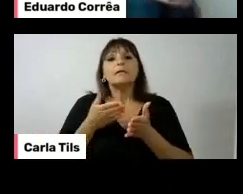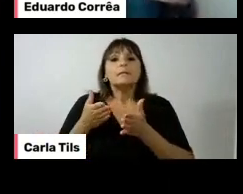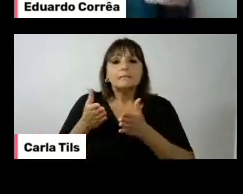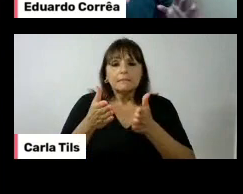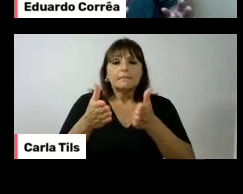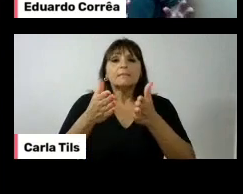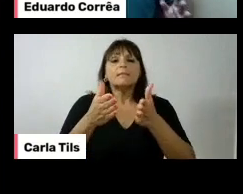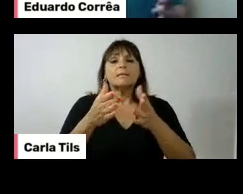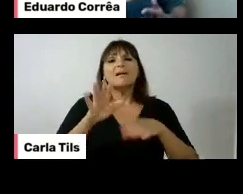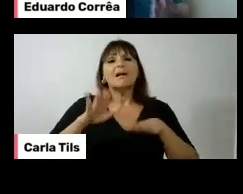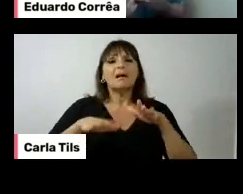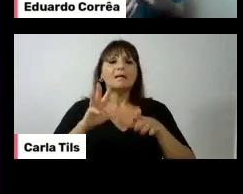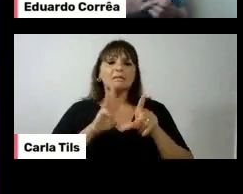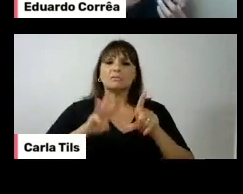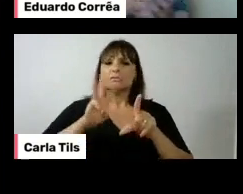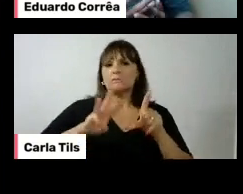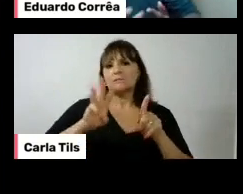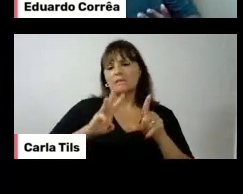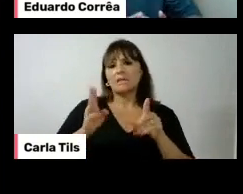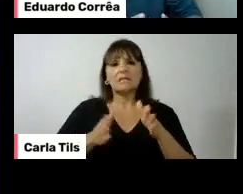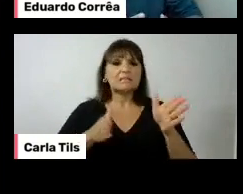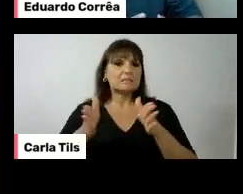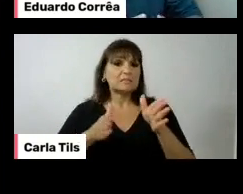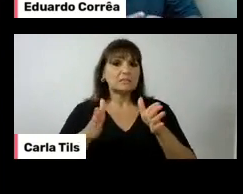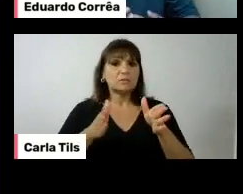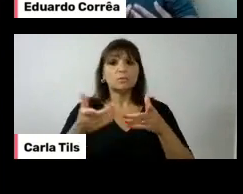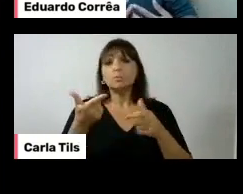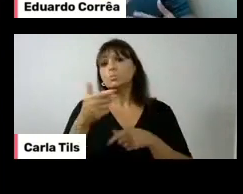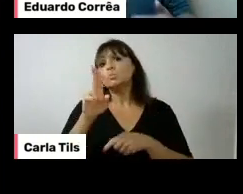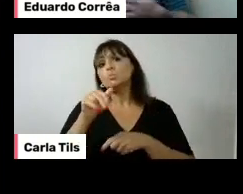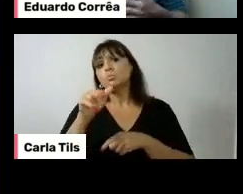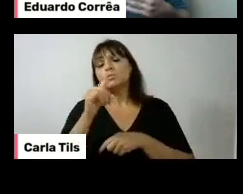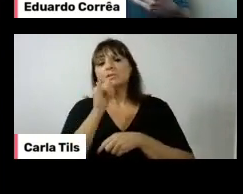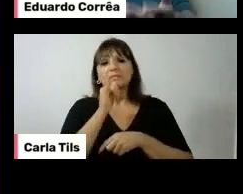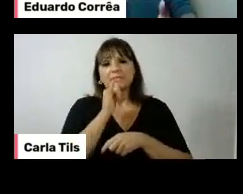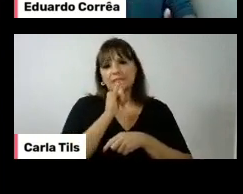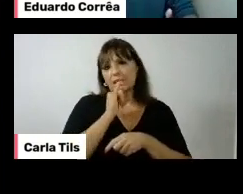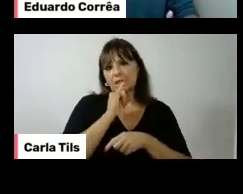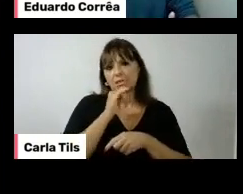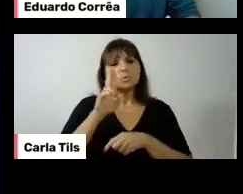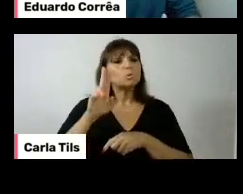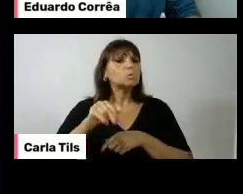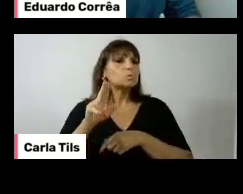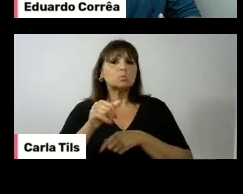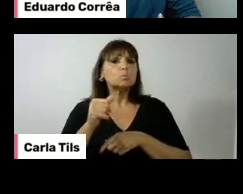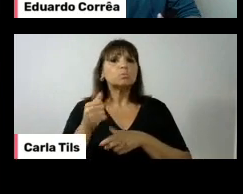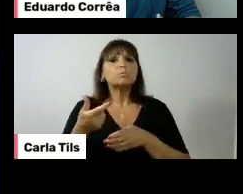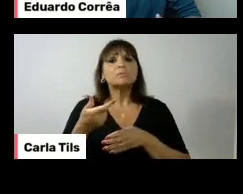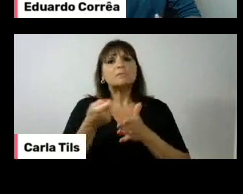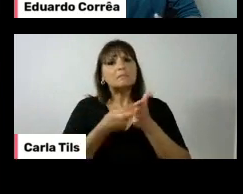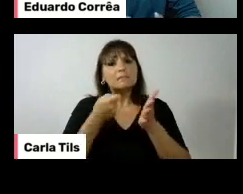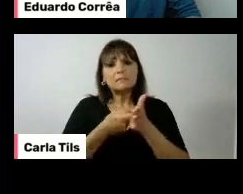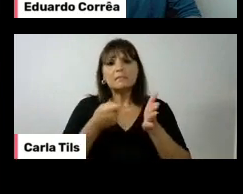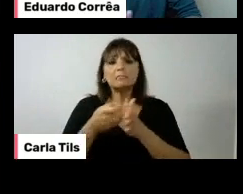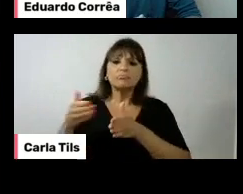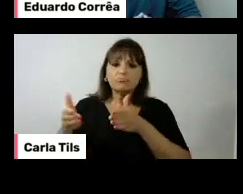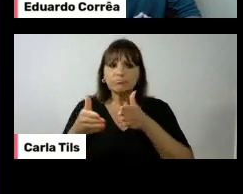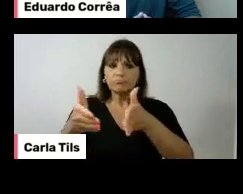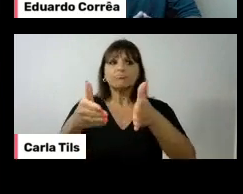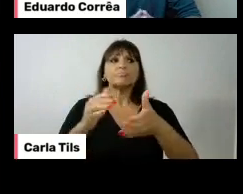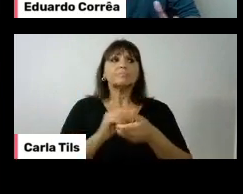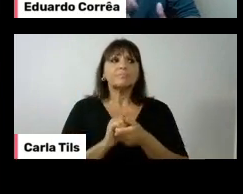não, o meu site está acessível, mas nós nunca testamos. Nós nunca tentamos percorrer aquele caminho. E